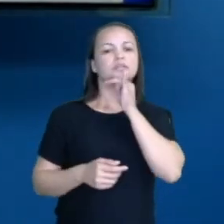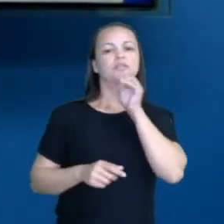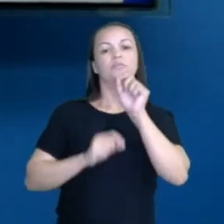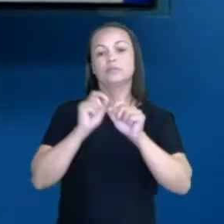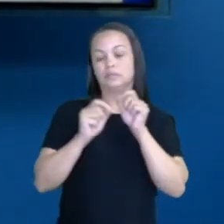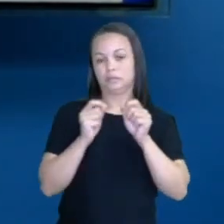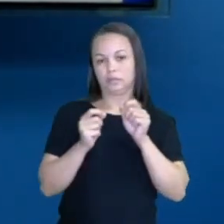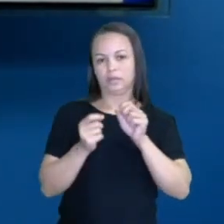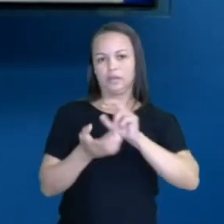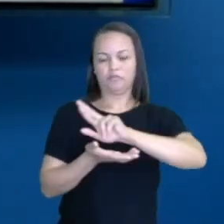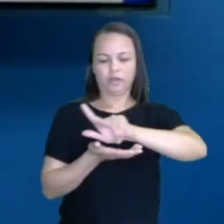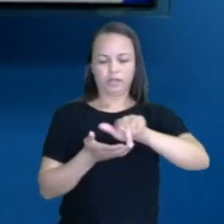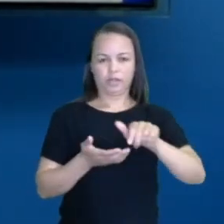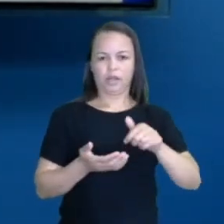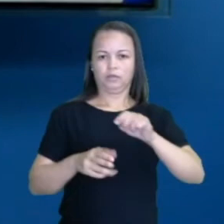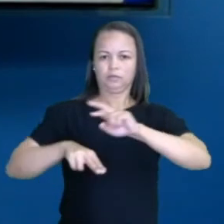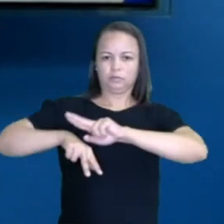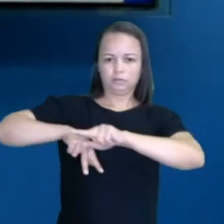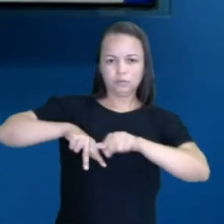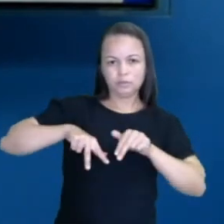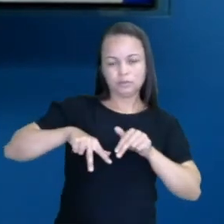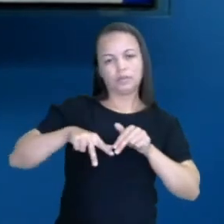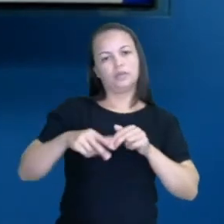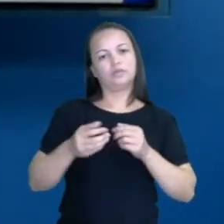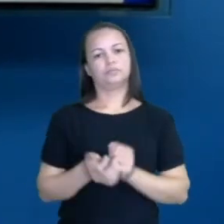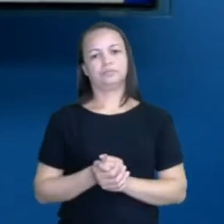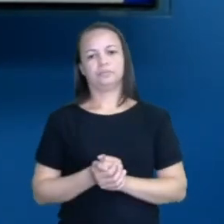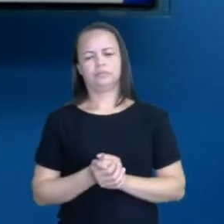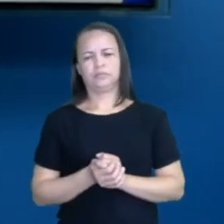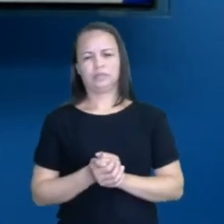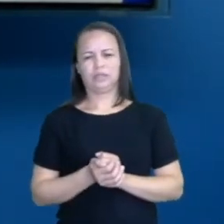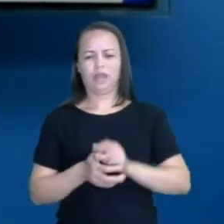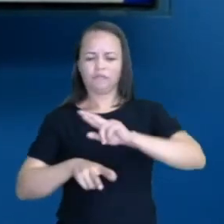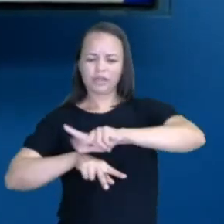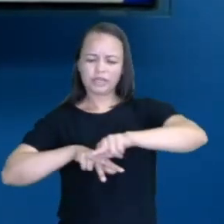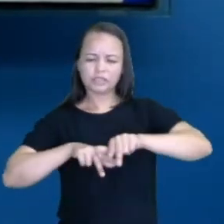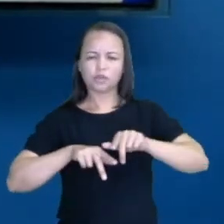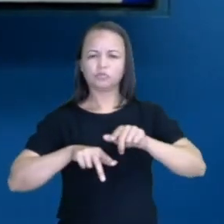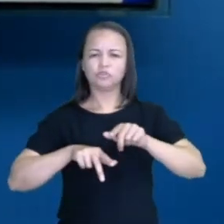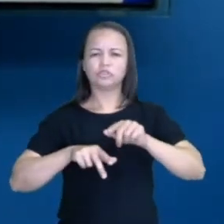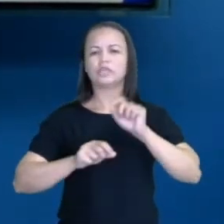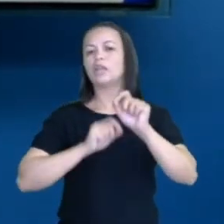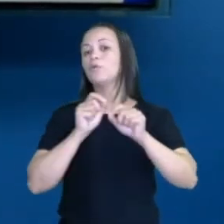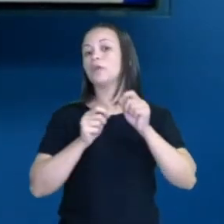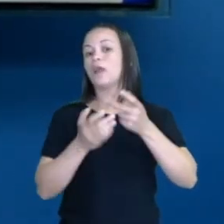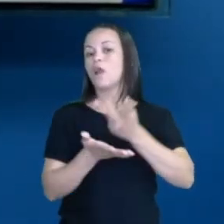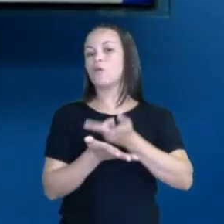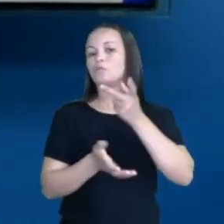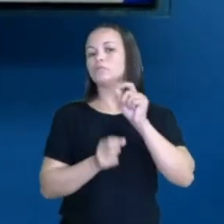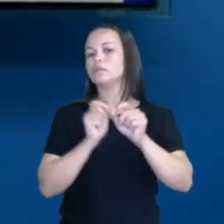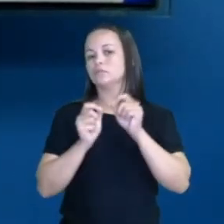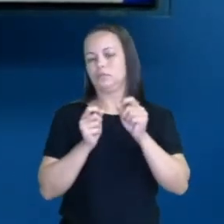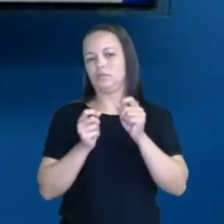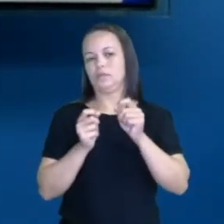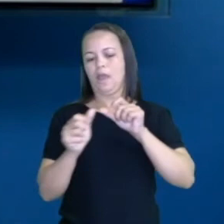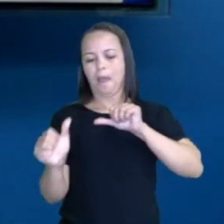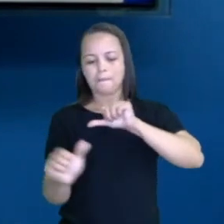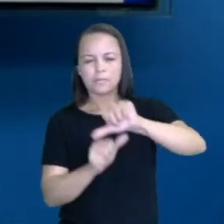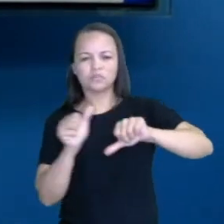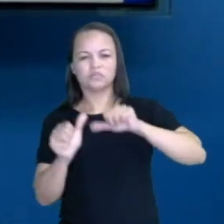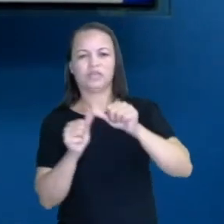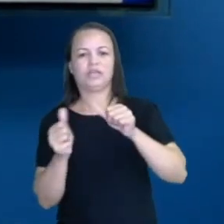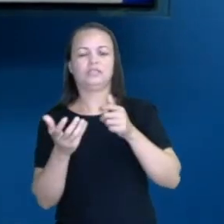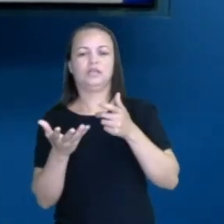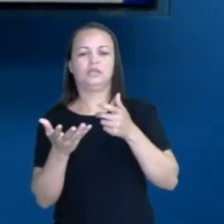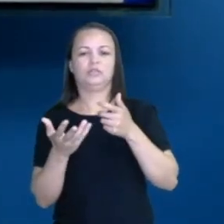um exemplo de variação de gênero? A variação de gênero é o quê? Quando acontece a modificação na forma